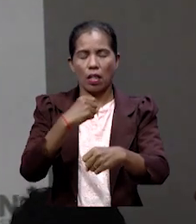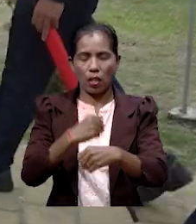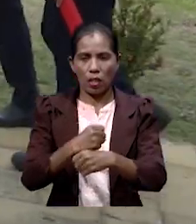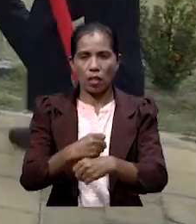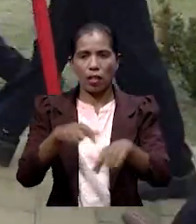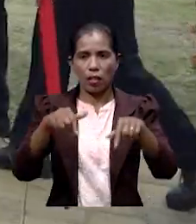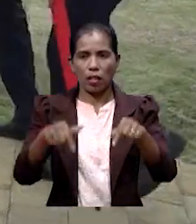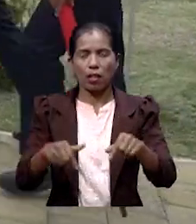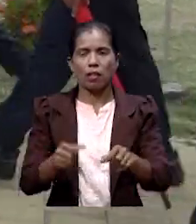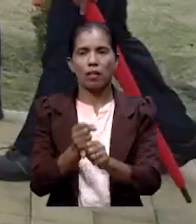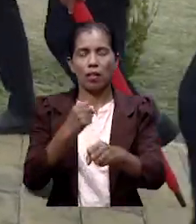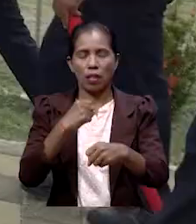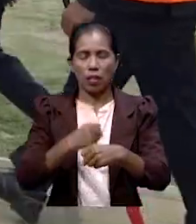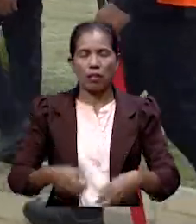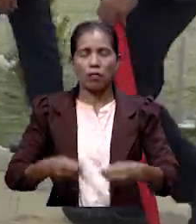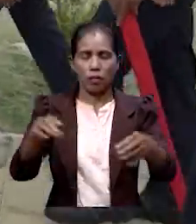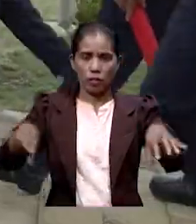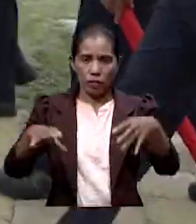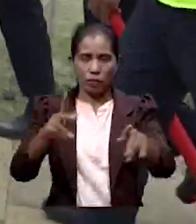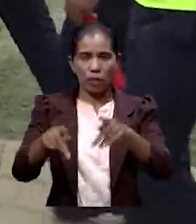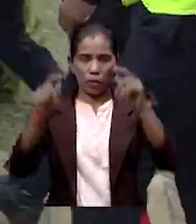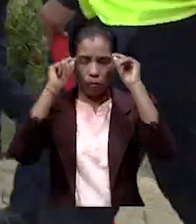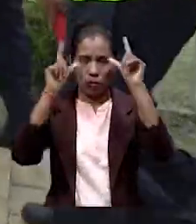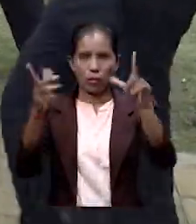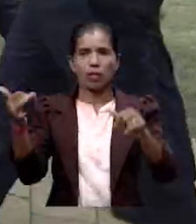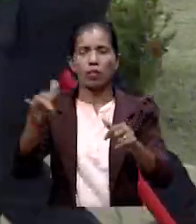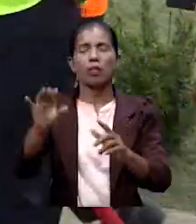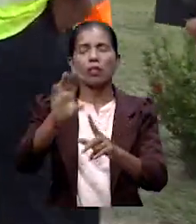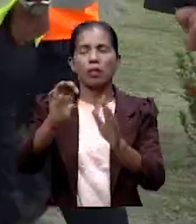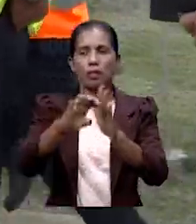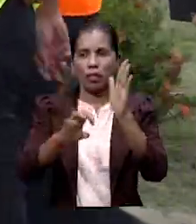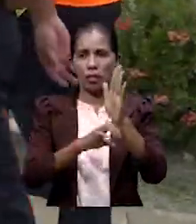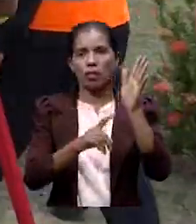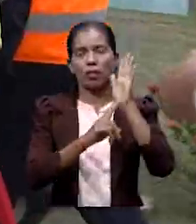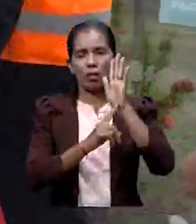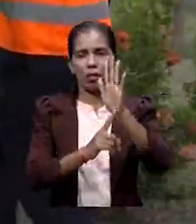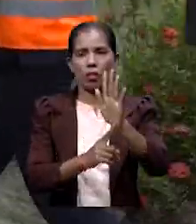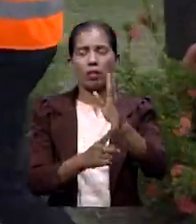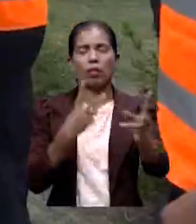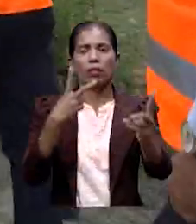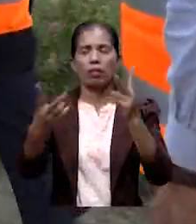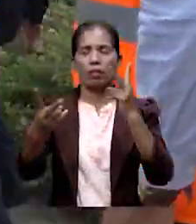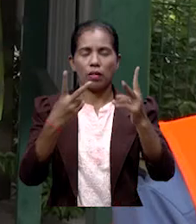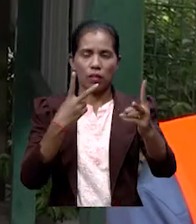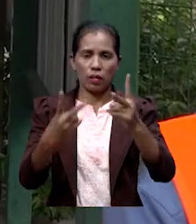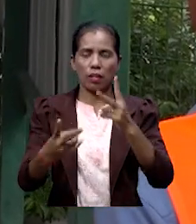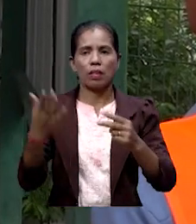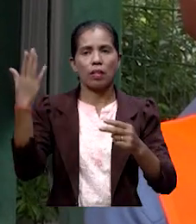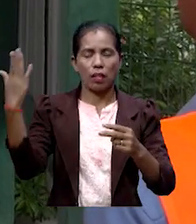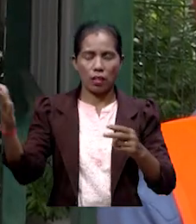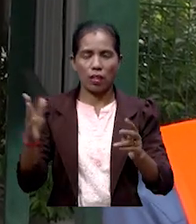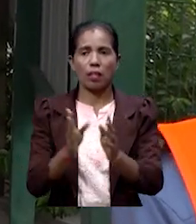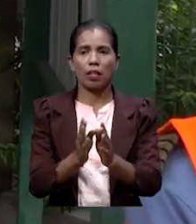investimento, rode cria emprego para Timor-Oansira. Chefe de Estado Hatolia Hirakne já foi em visita à empresa Eneken, onde